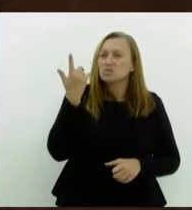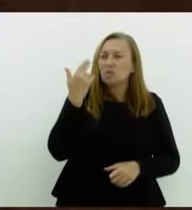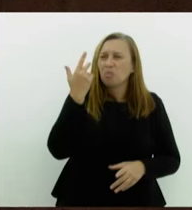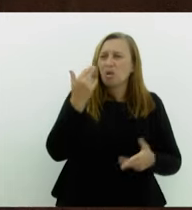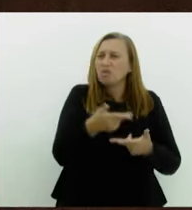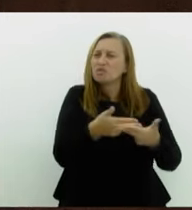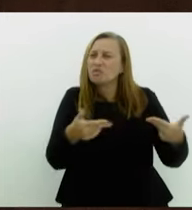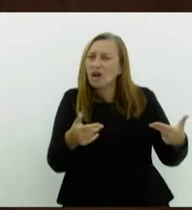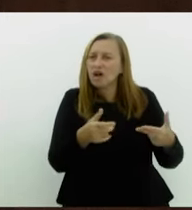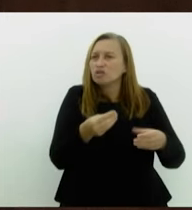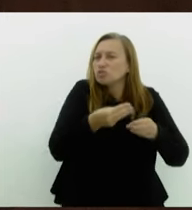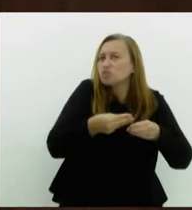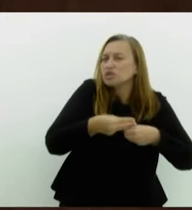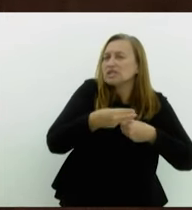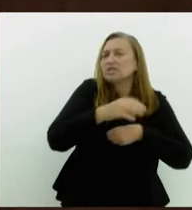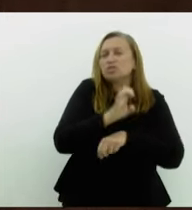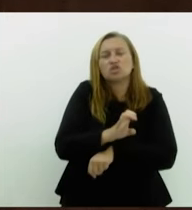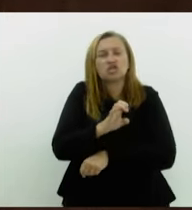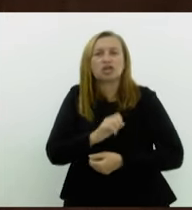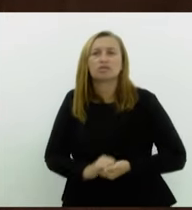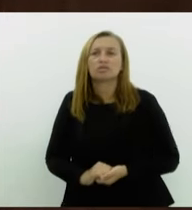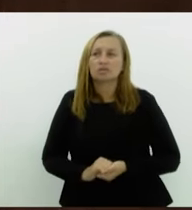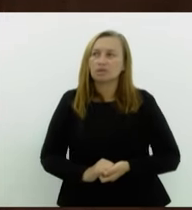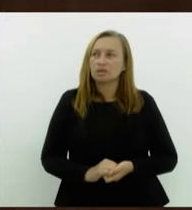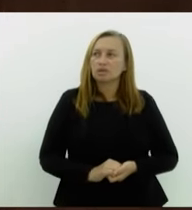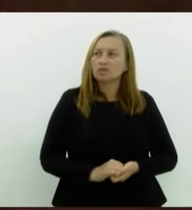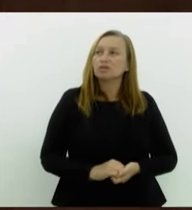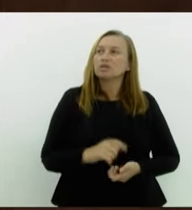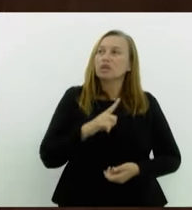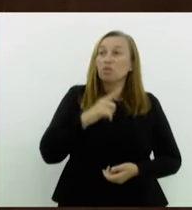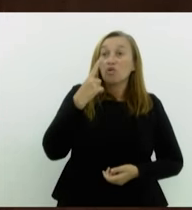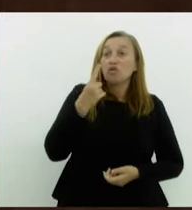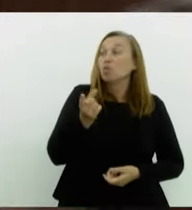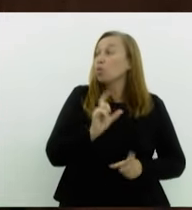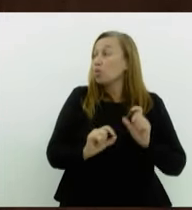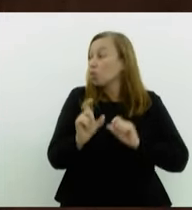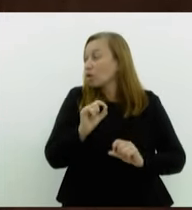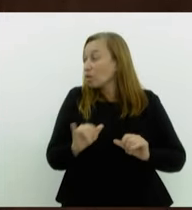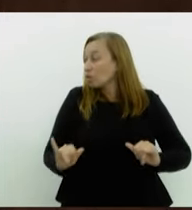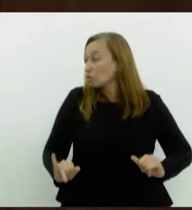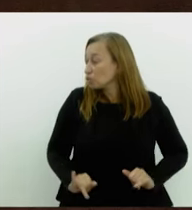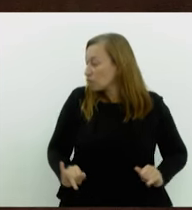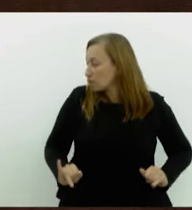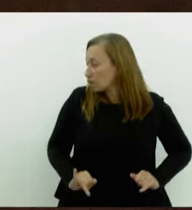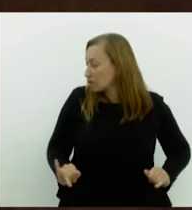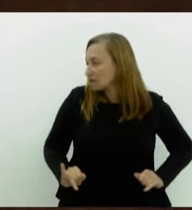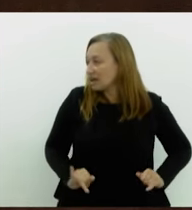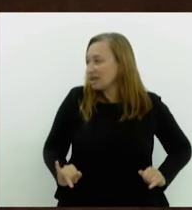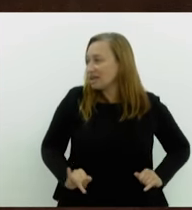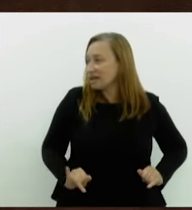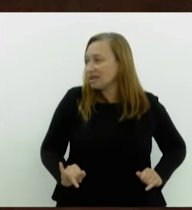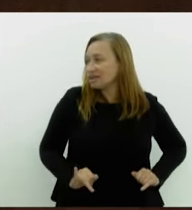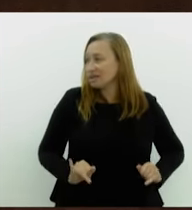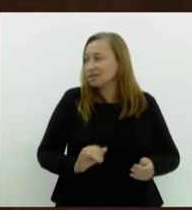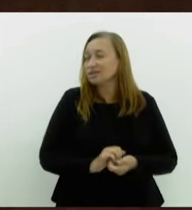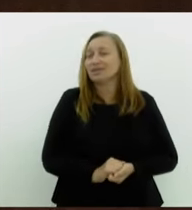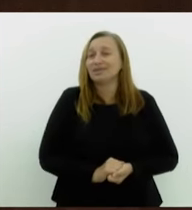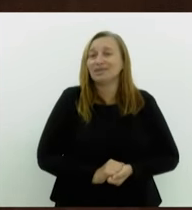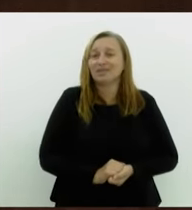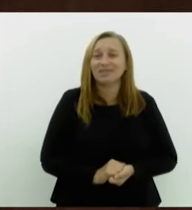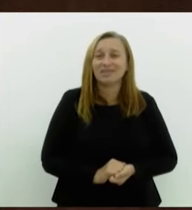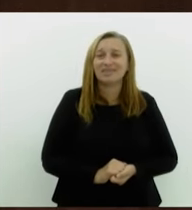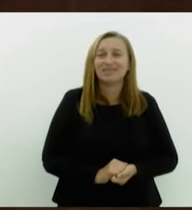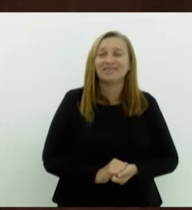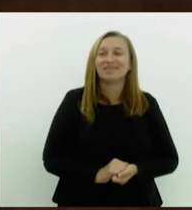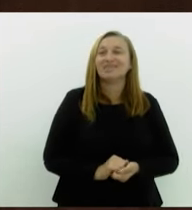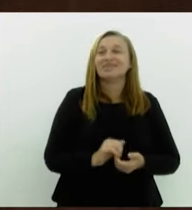vários municípios do nosso estado, nós temos visto, né, o sofrimento das vítimas, que muitas vezes